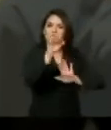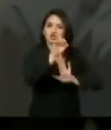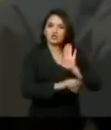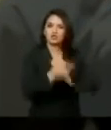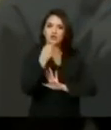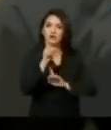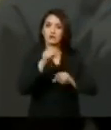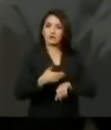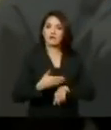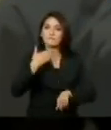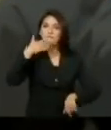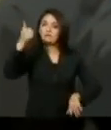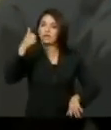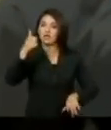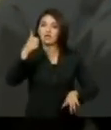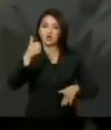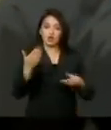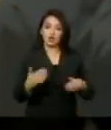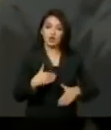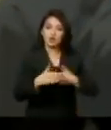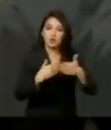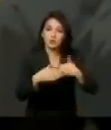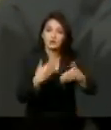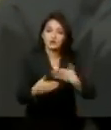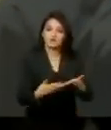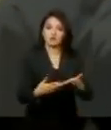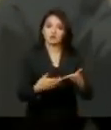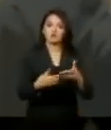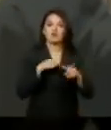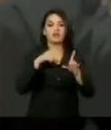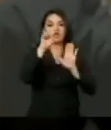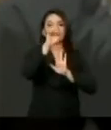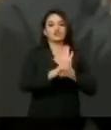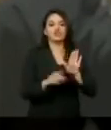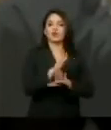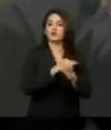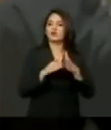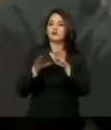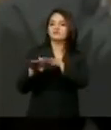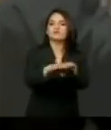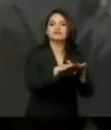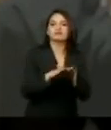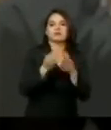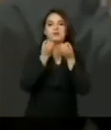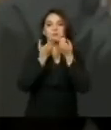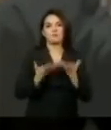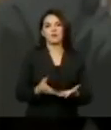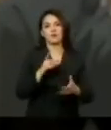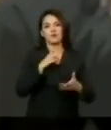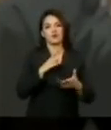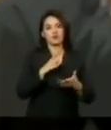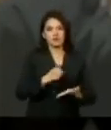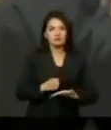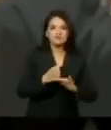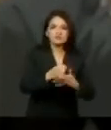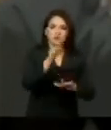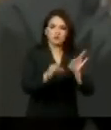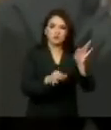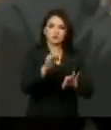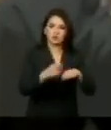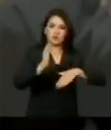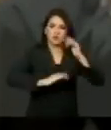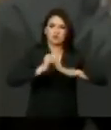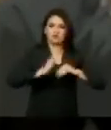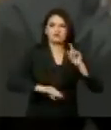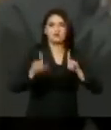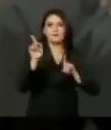a dinâmica do processo para direito a todos e bem assegurar uma prestação jurisdicional de qualidade mas não corromper o